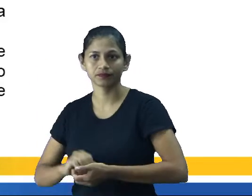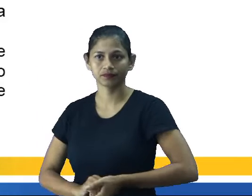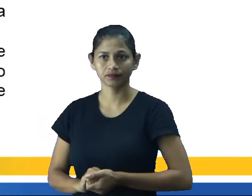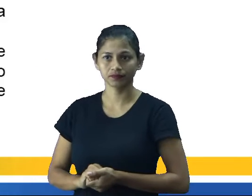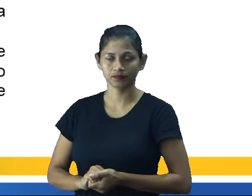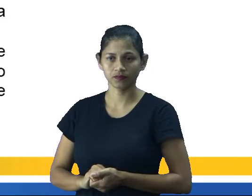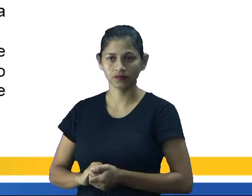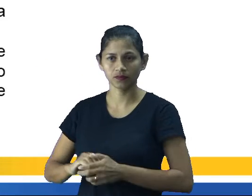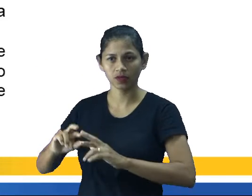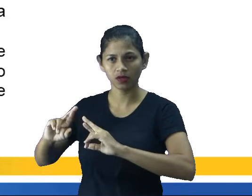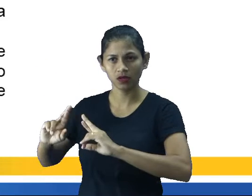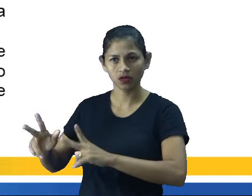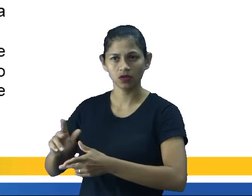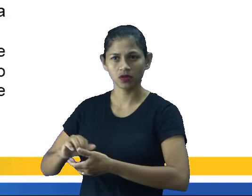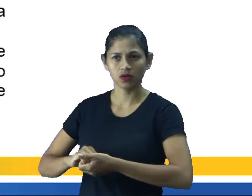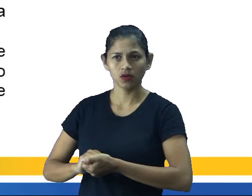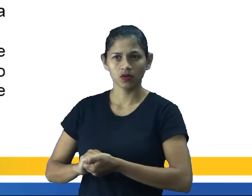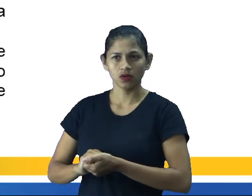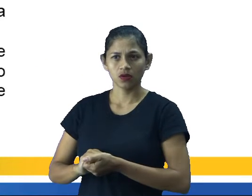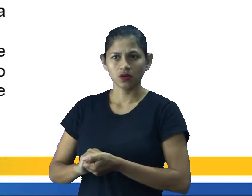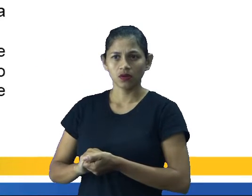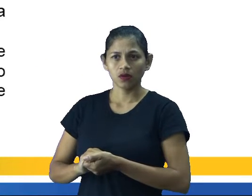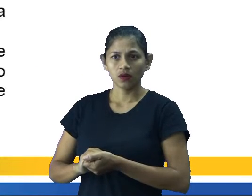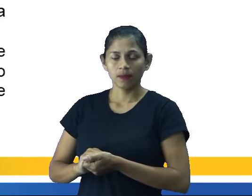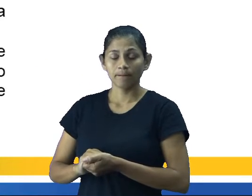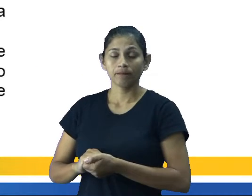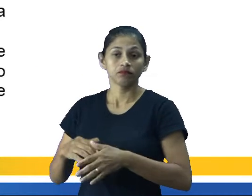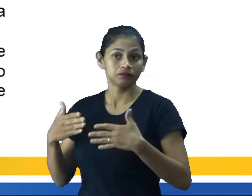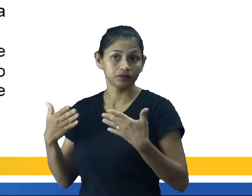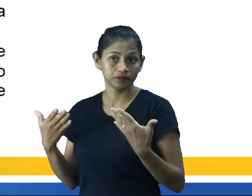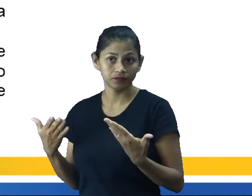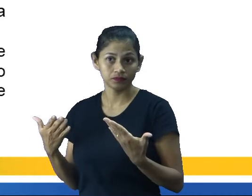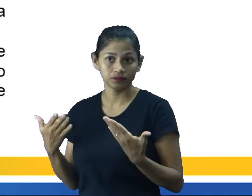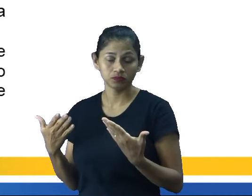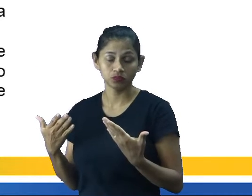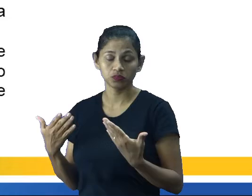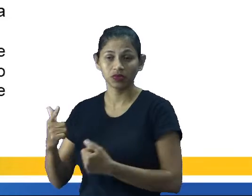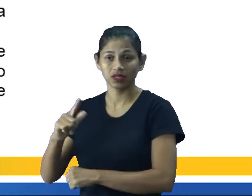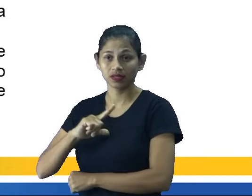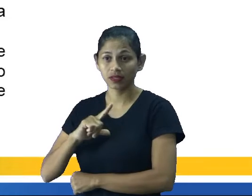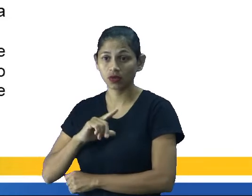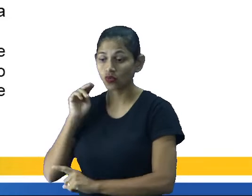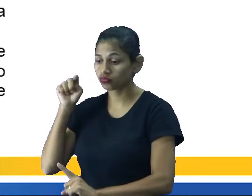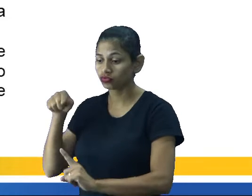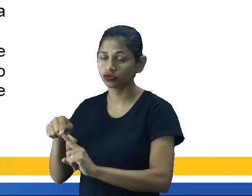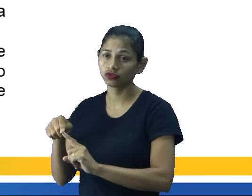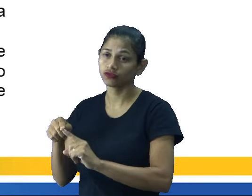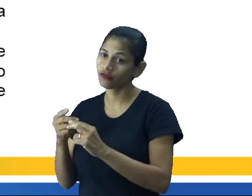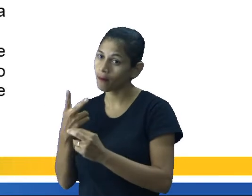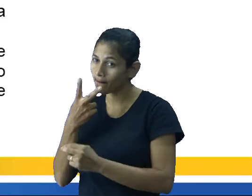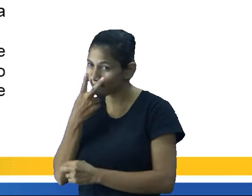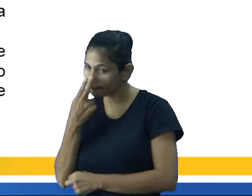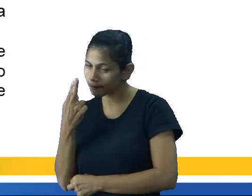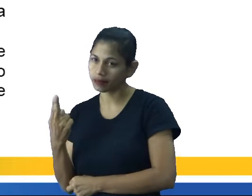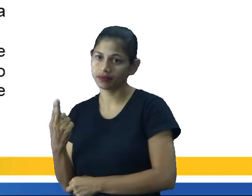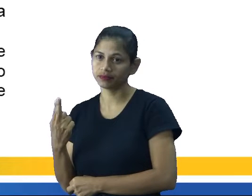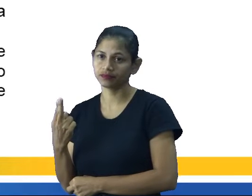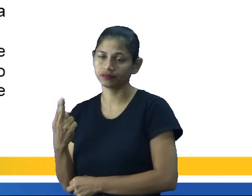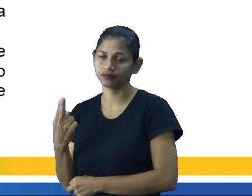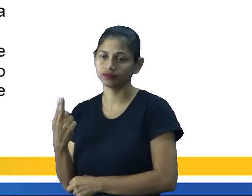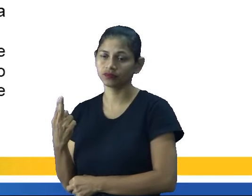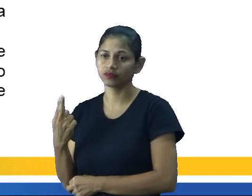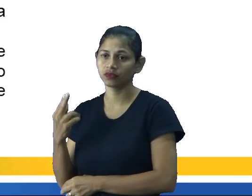células eucarióticas animais e vegetais, porém, exercem papéis parecidos. Na célula vegetal